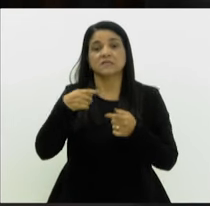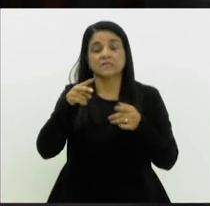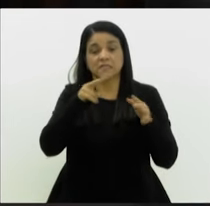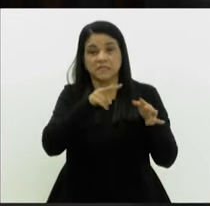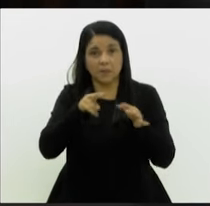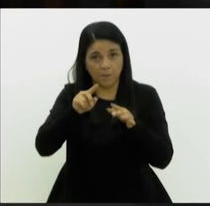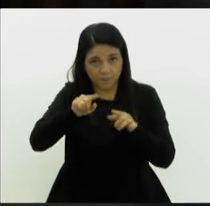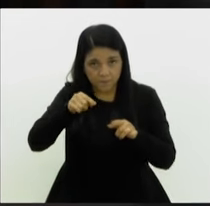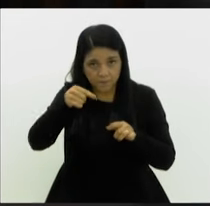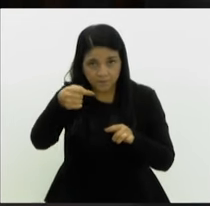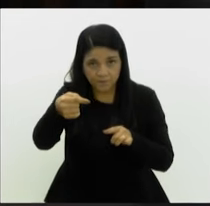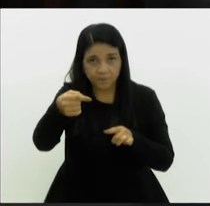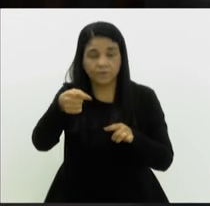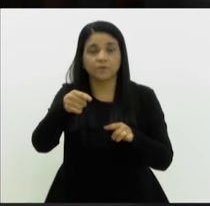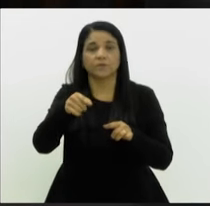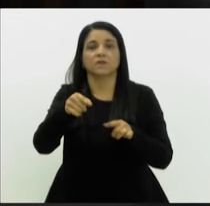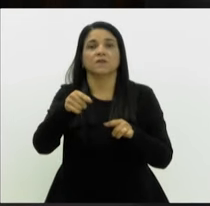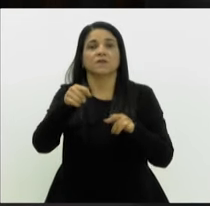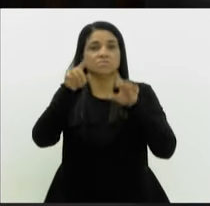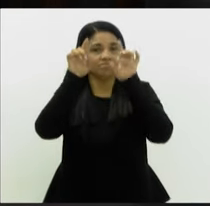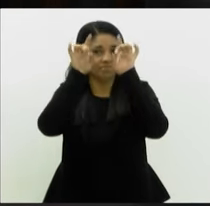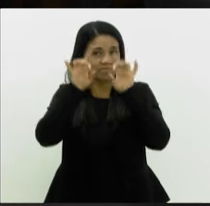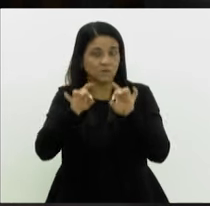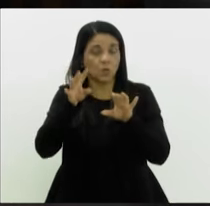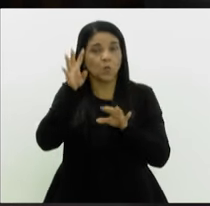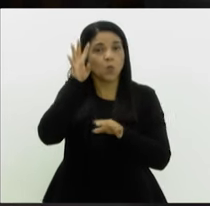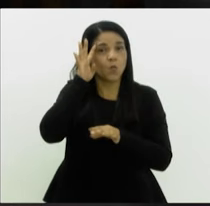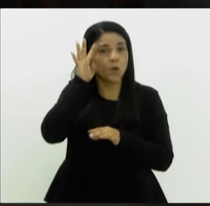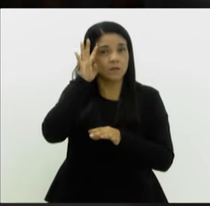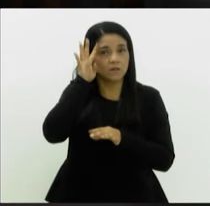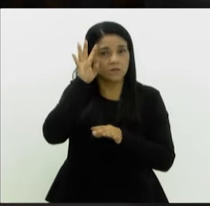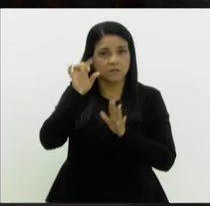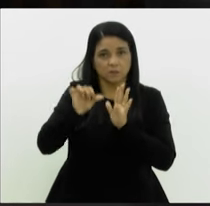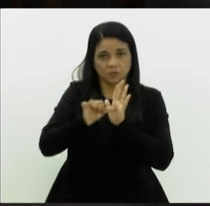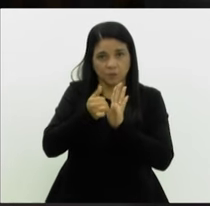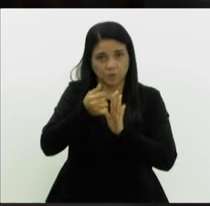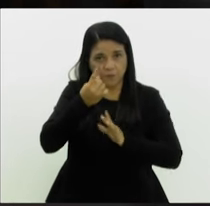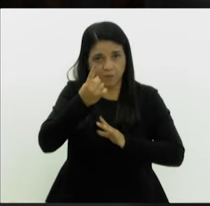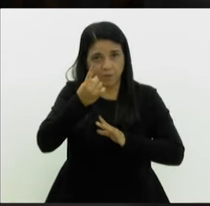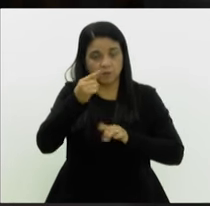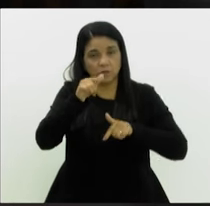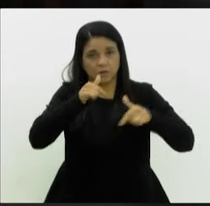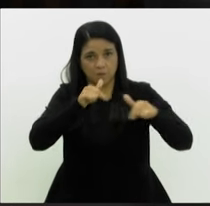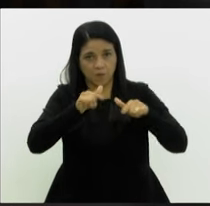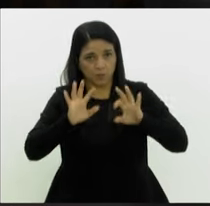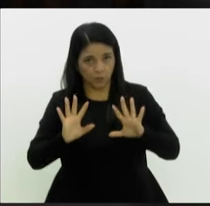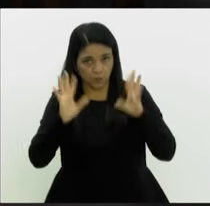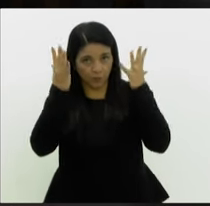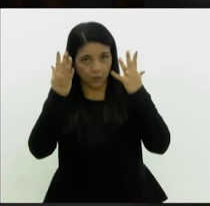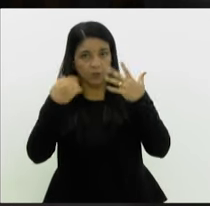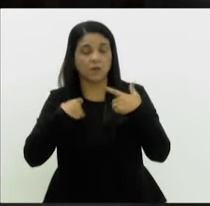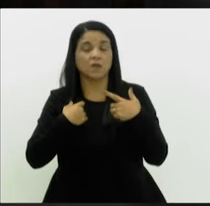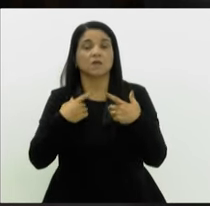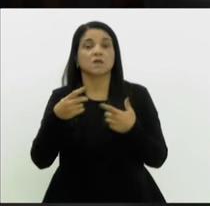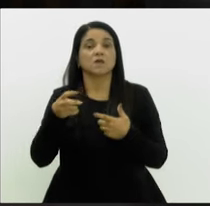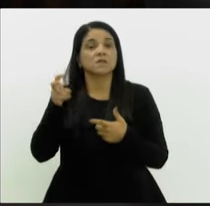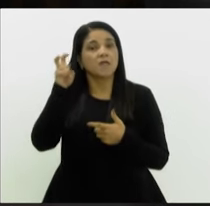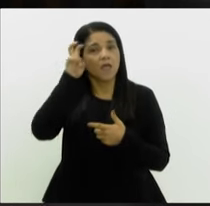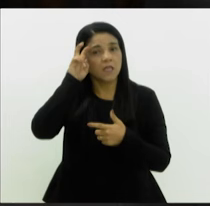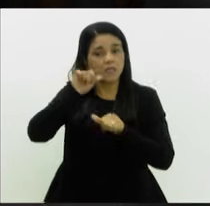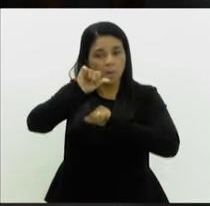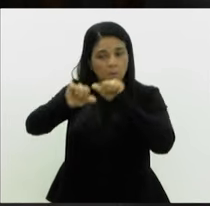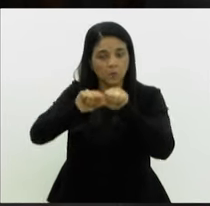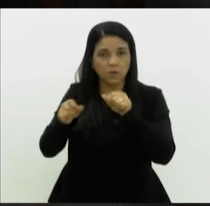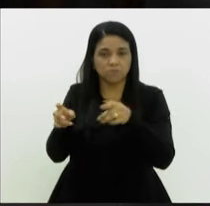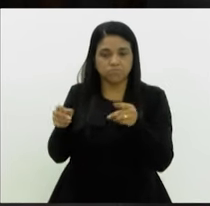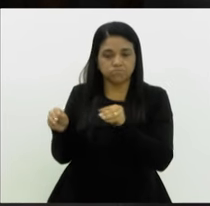uma vez que o Dia do Trabalhador é na quarta-feira, nós teremos a sessão da quinta na